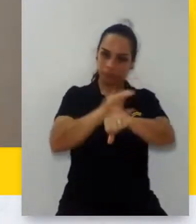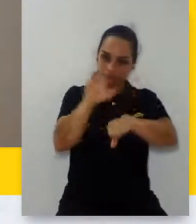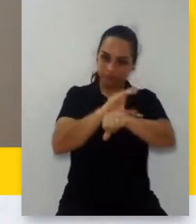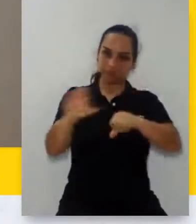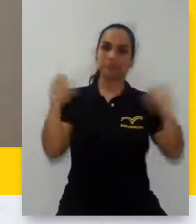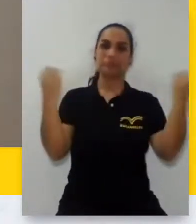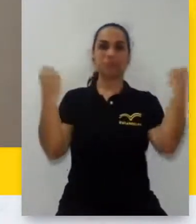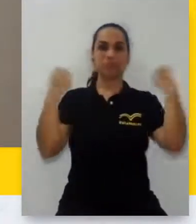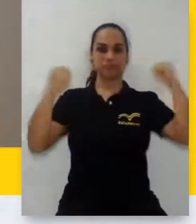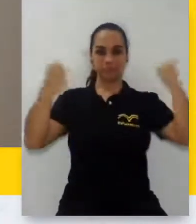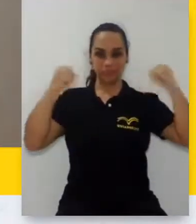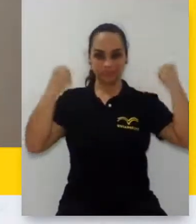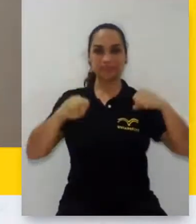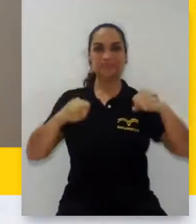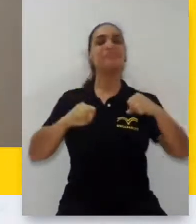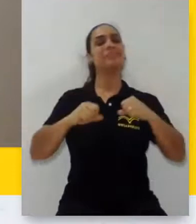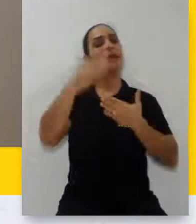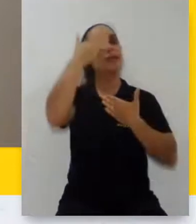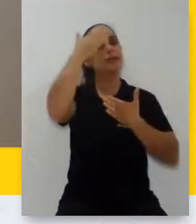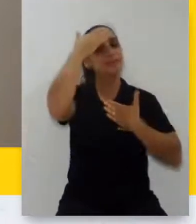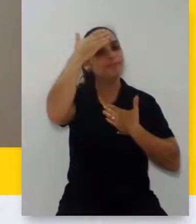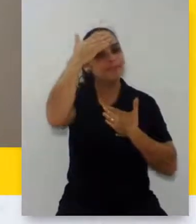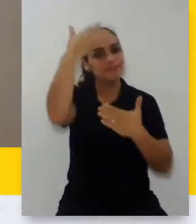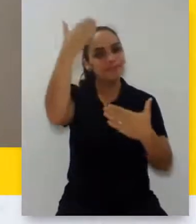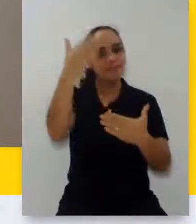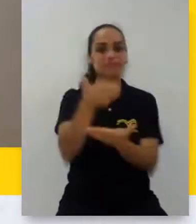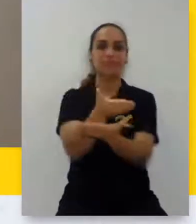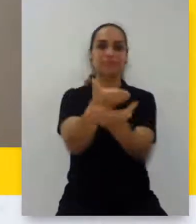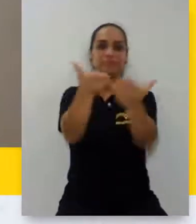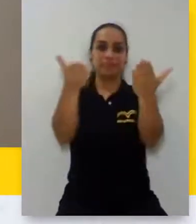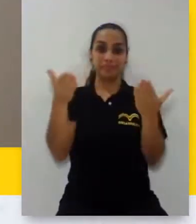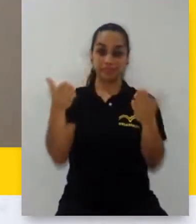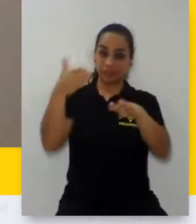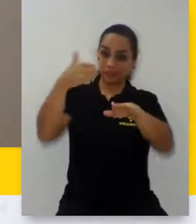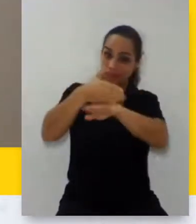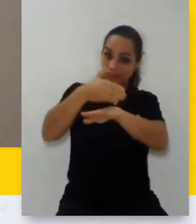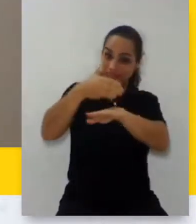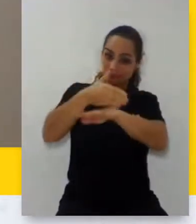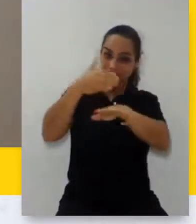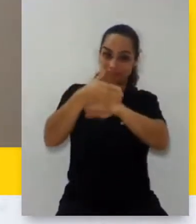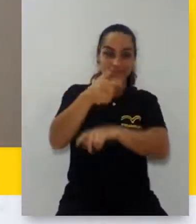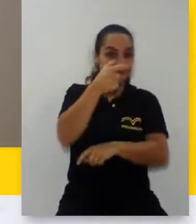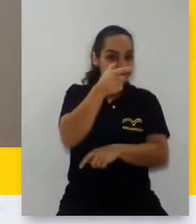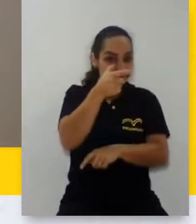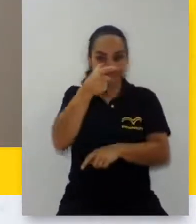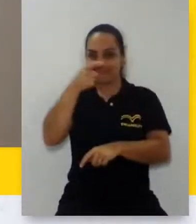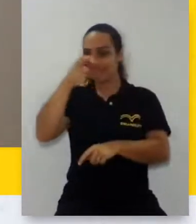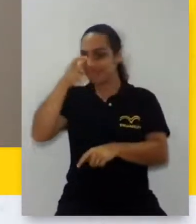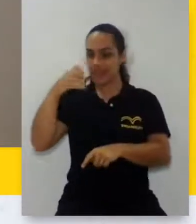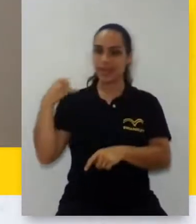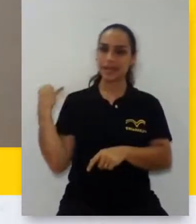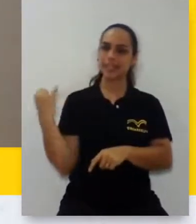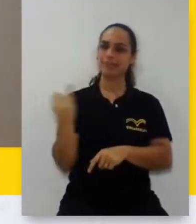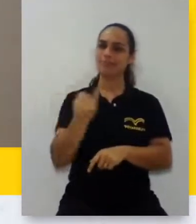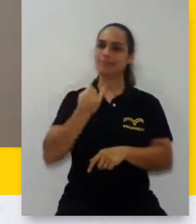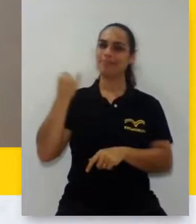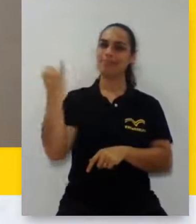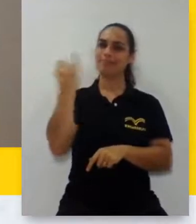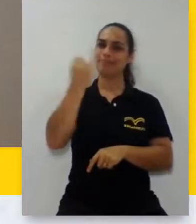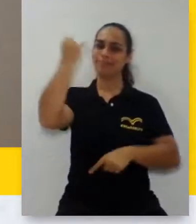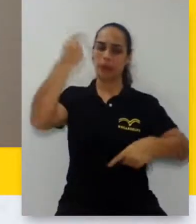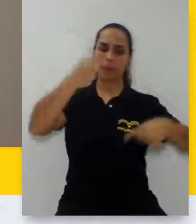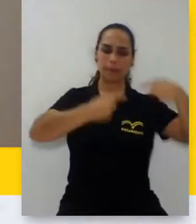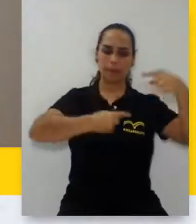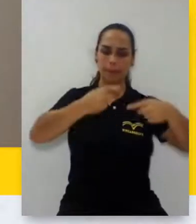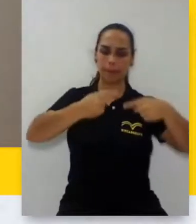nesta noite participará conosco desta importante discussão, desta temática